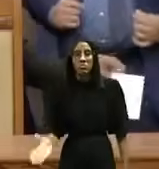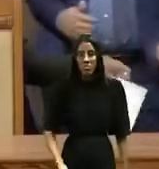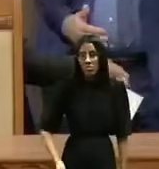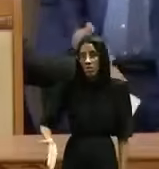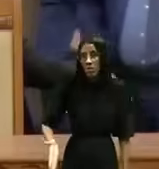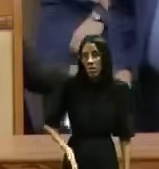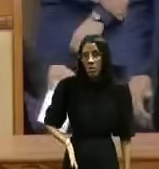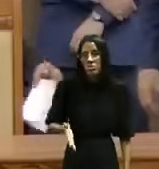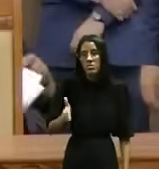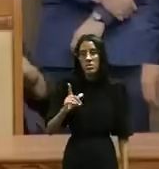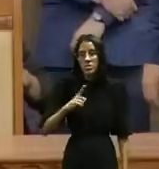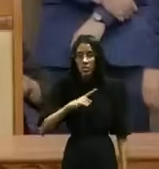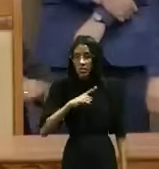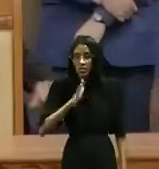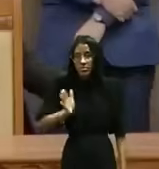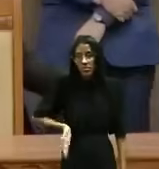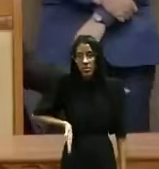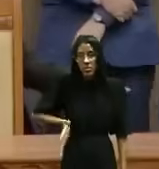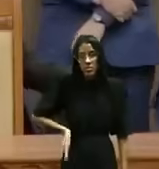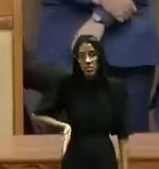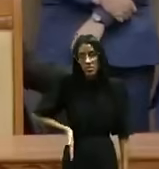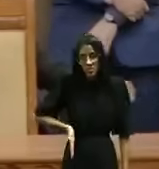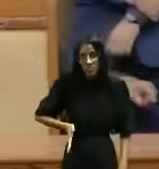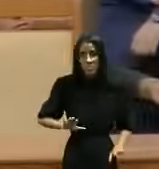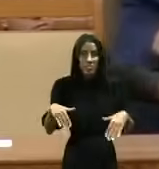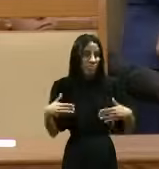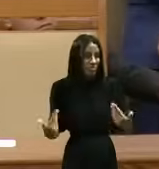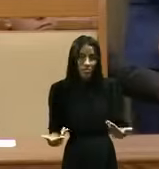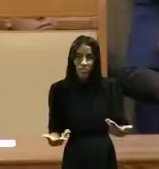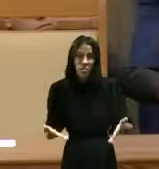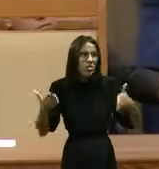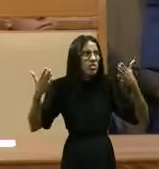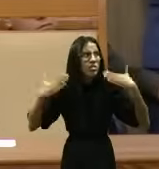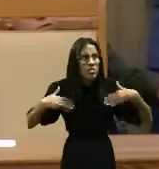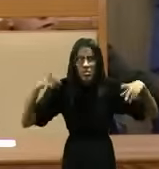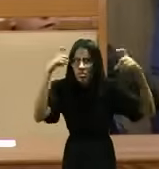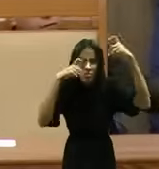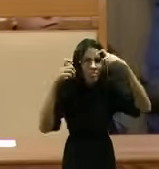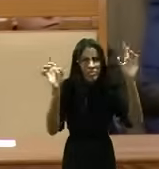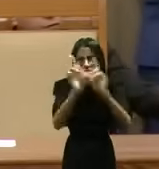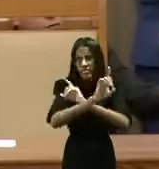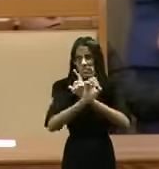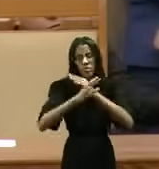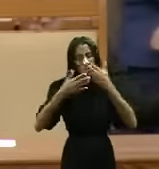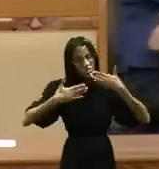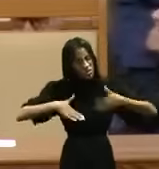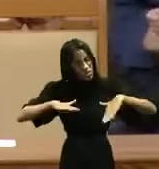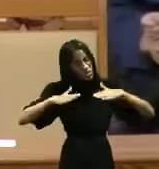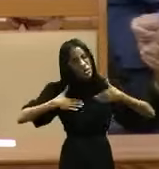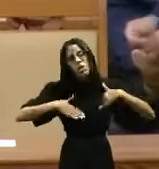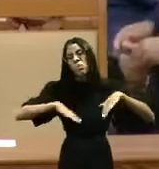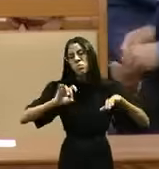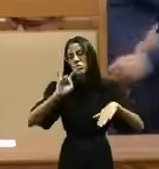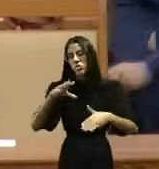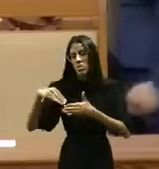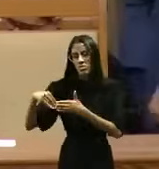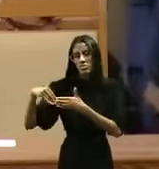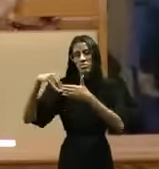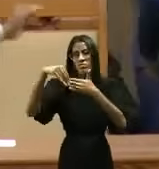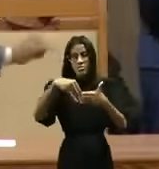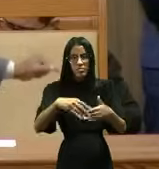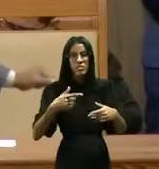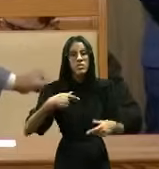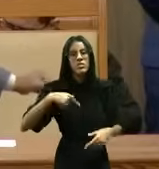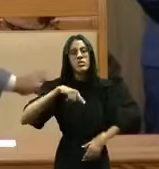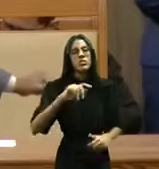ele tá vestido não pergunta se ele tá te quieta e vai com eles e Pedro vai sair com o